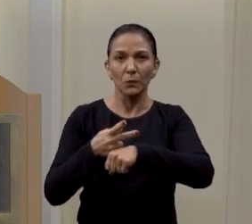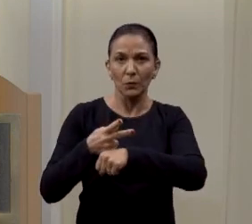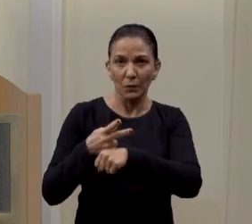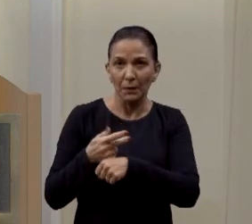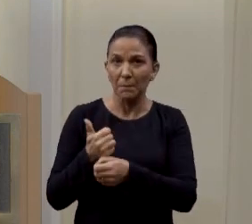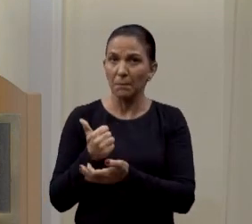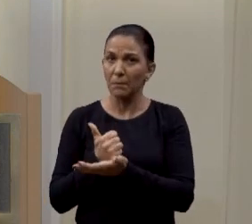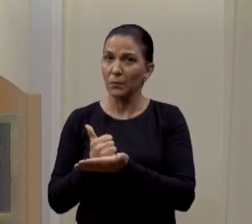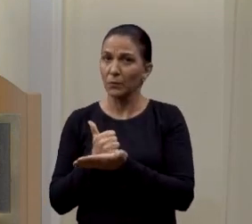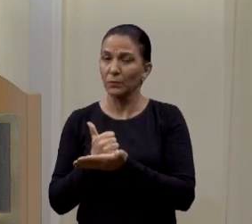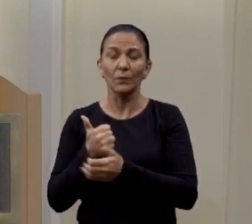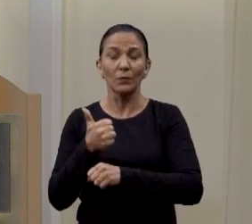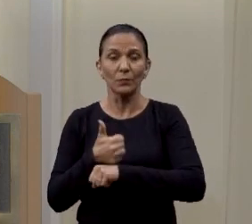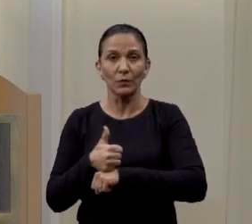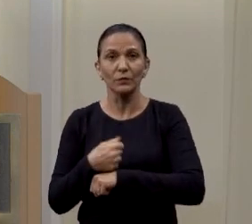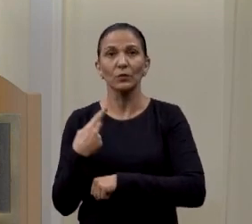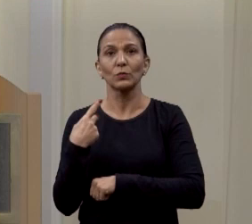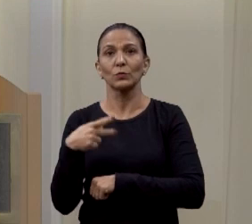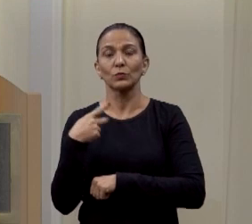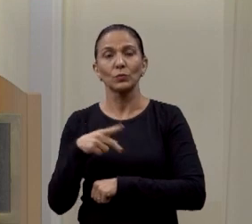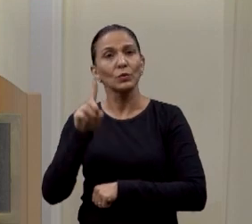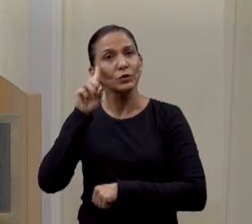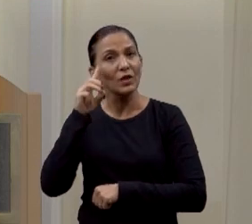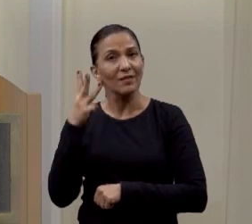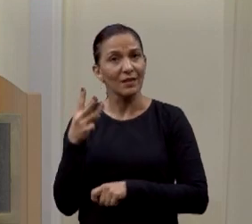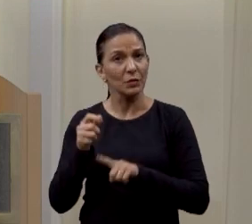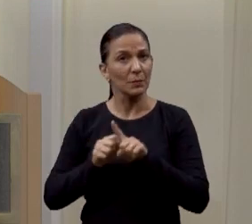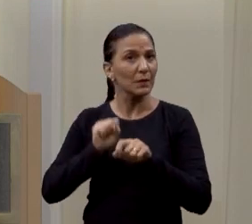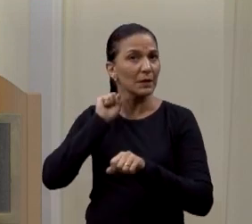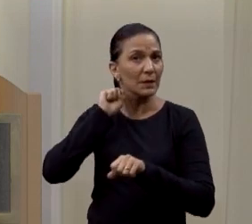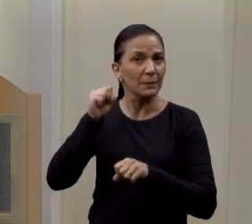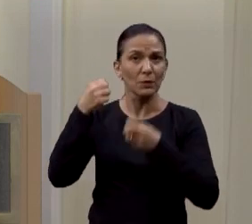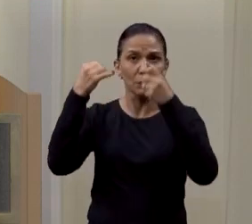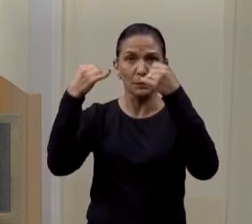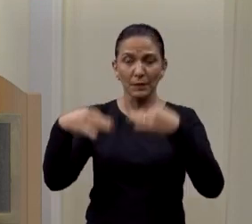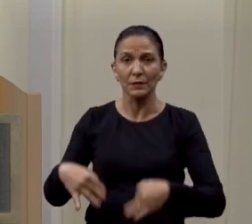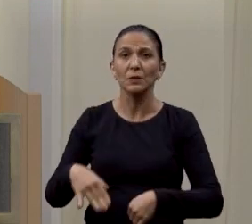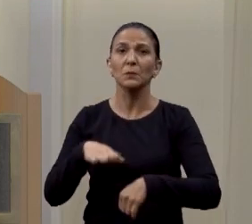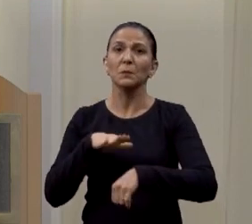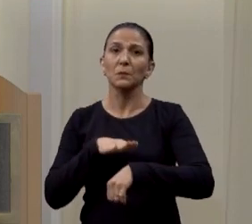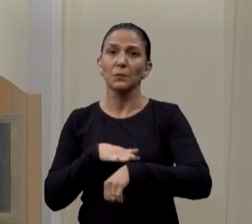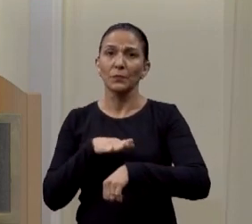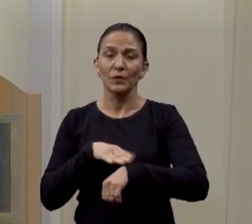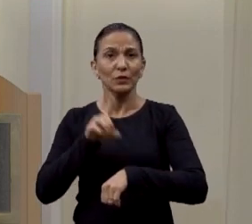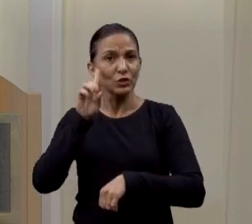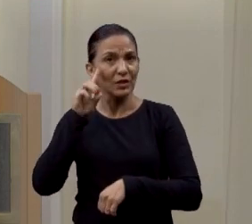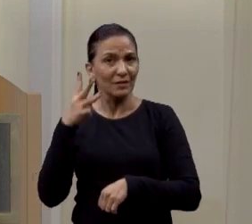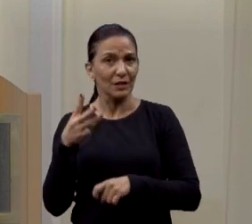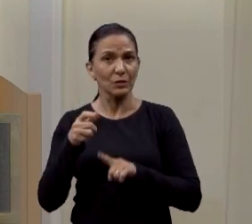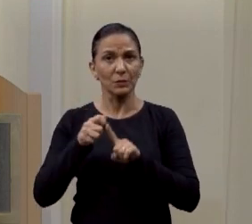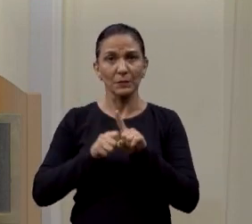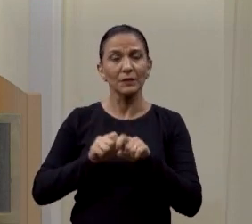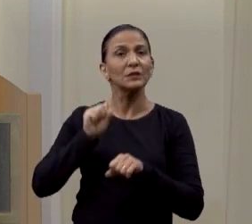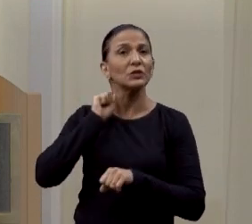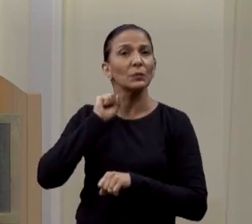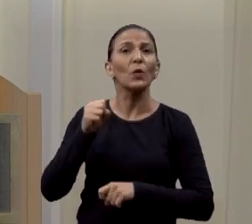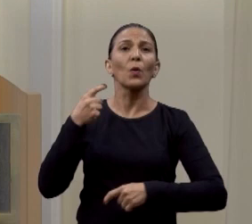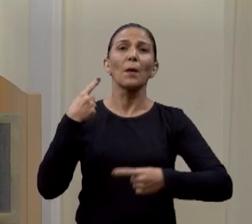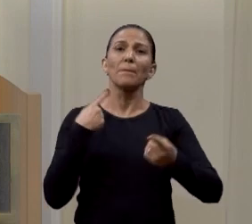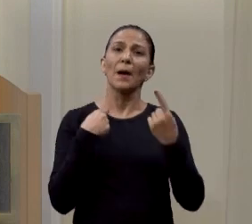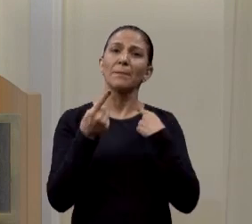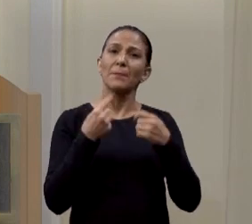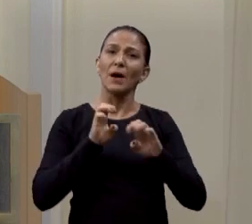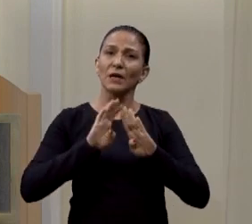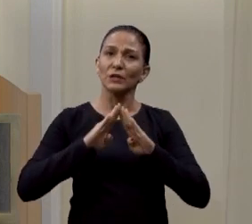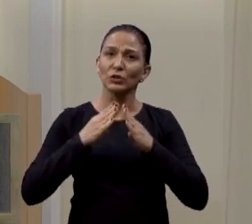a realidade dos fatos ocorridos no dia 3 de abril. Participei, no dia 3 de abril, de um diálogo importante em uma